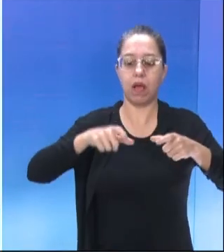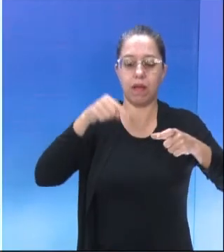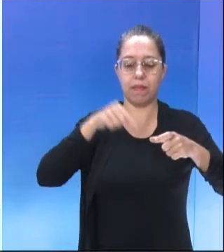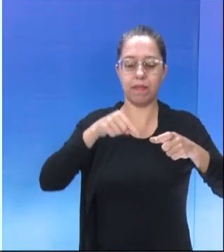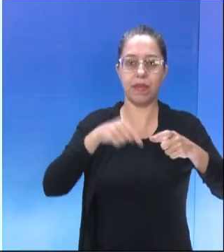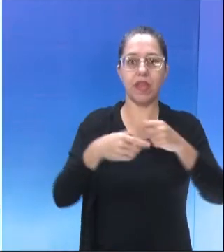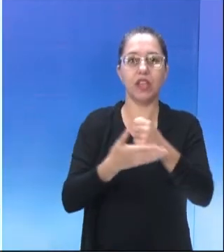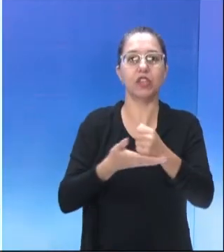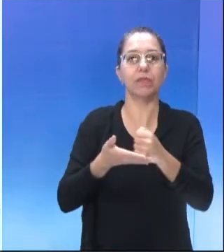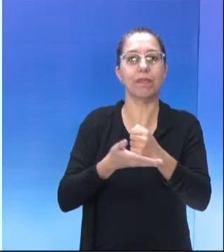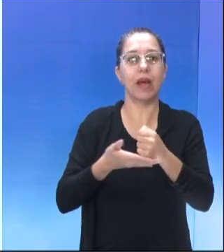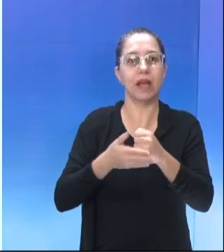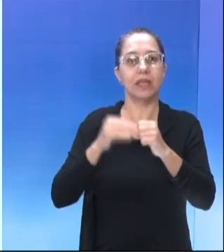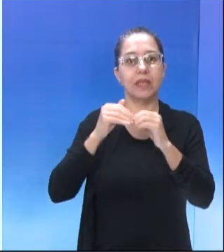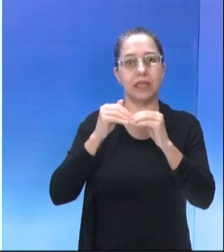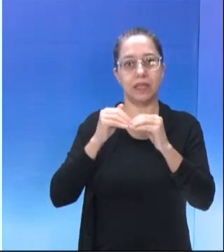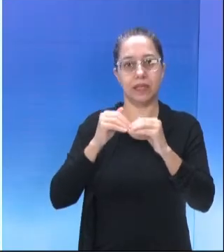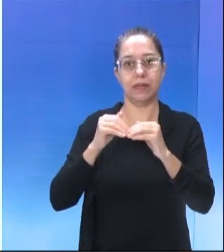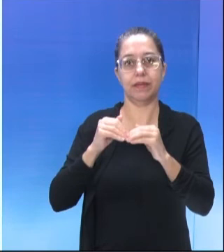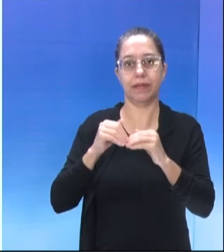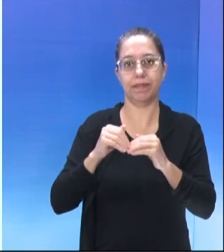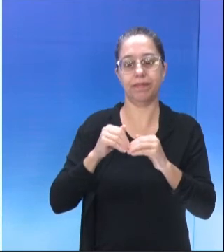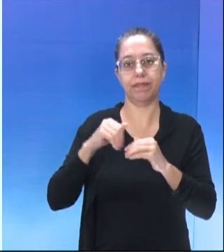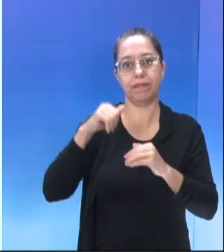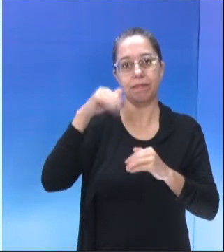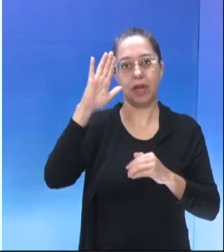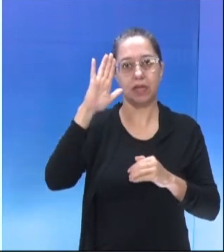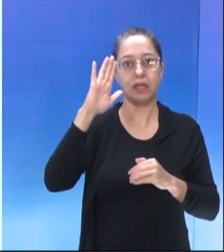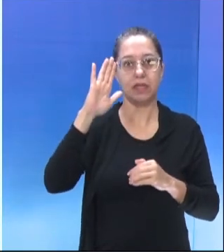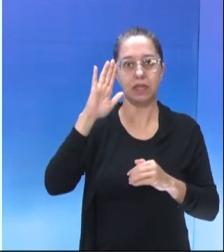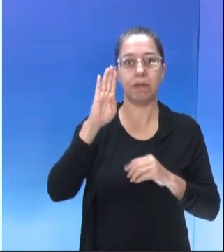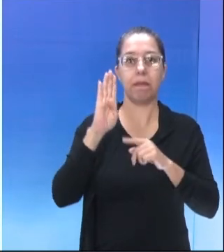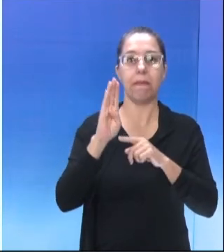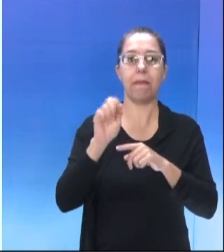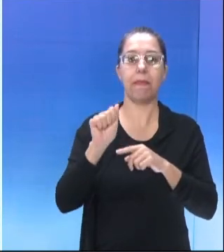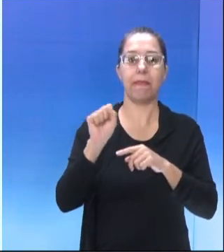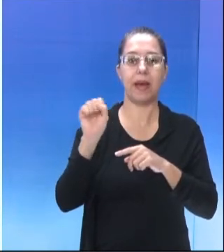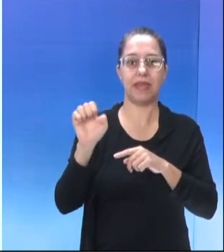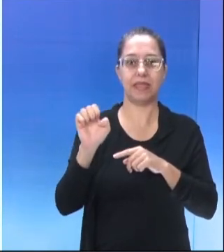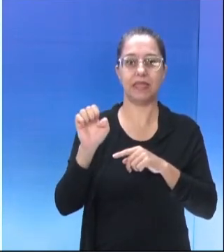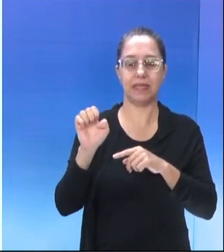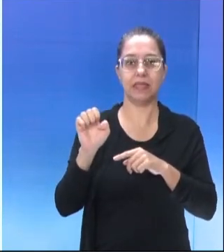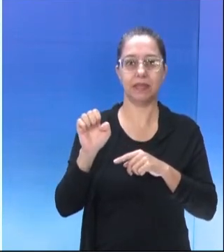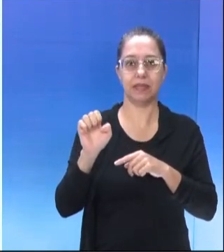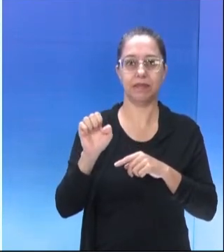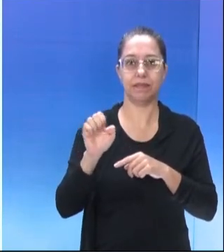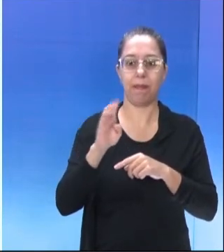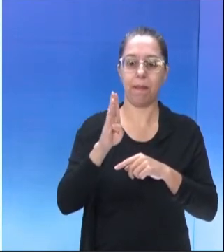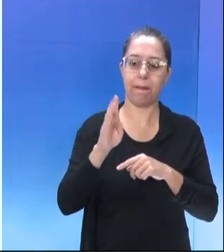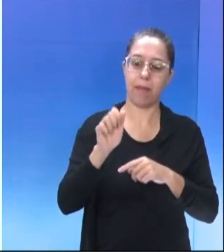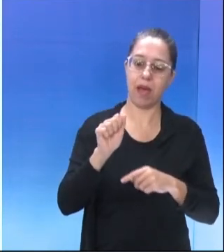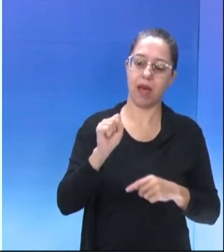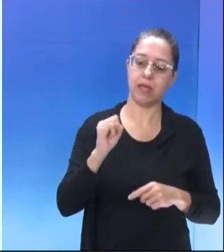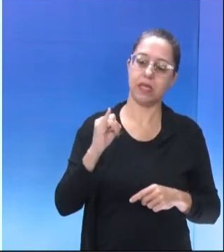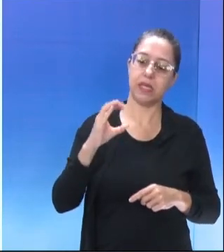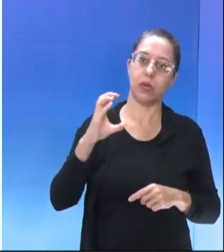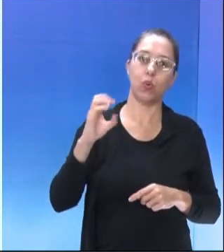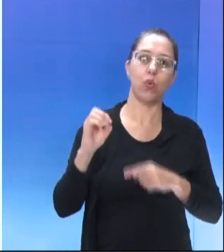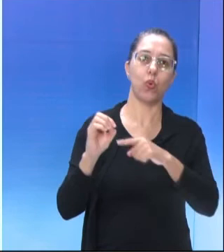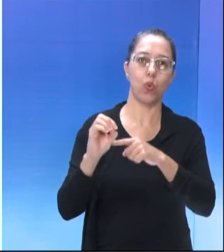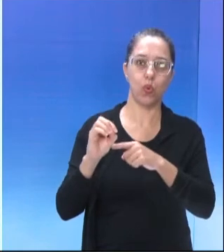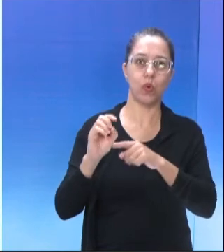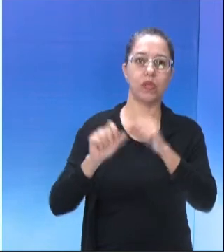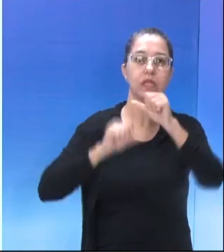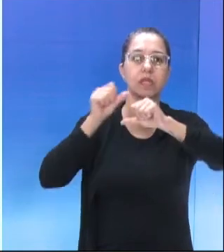o ambiente é básico, é uma solução básica porque o pH está maior que 8. Então, o que acontece? Não